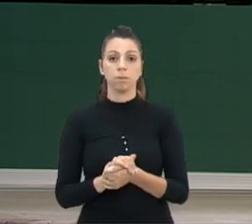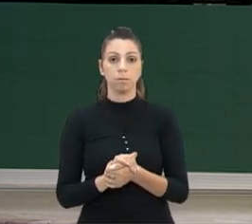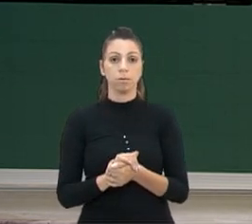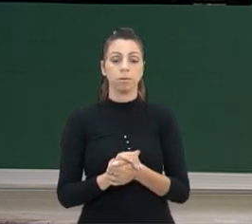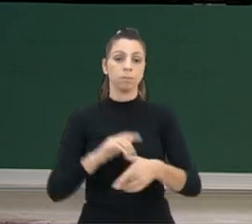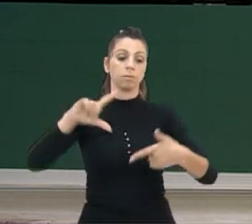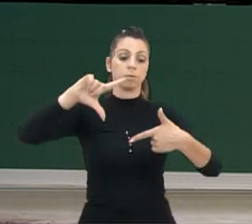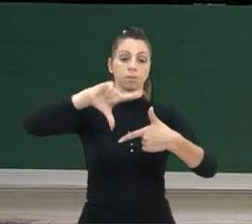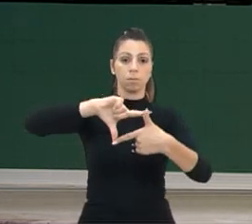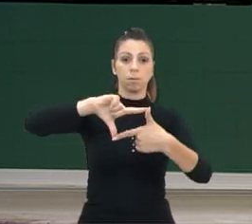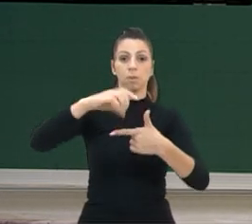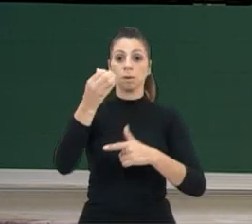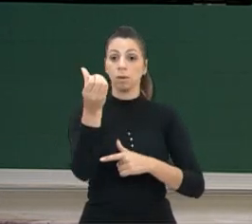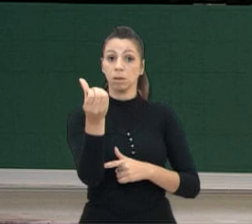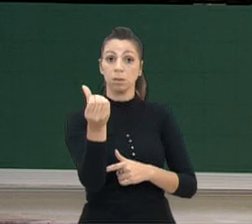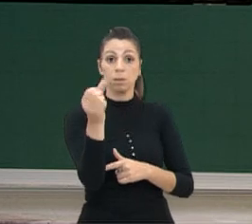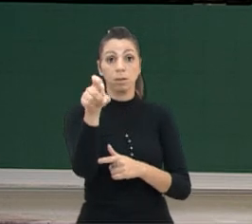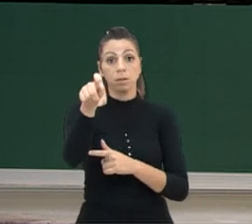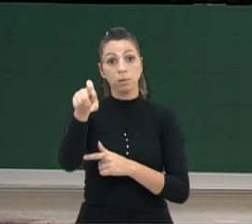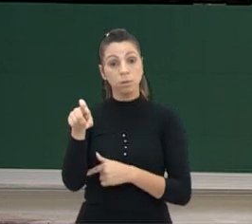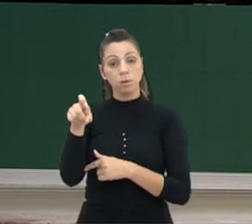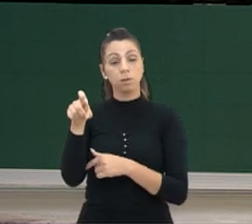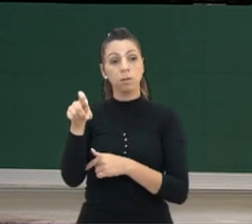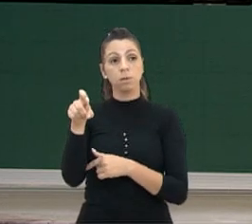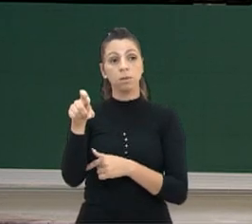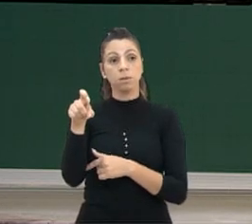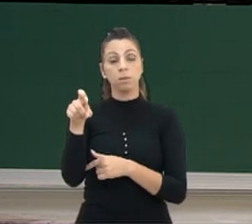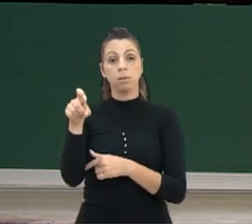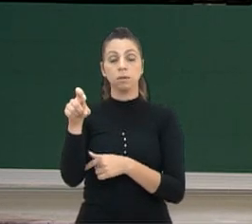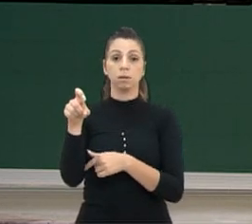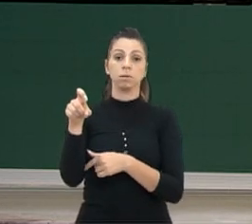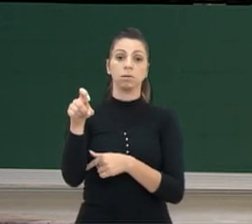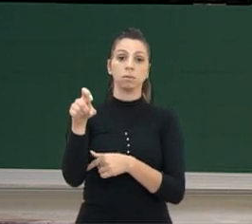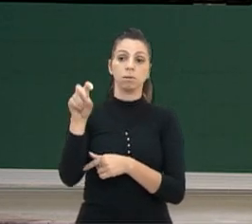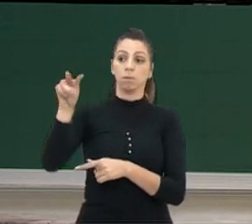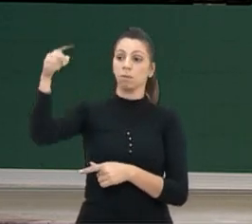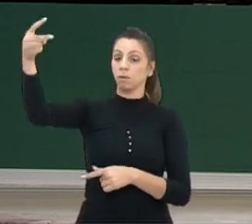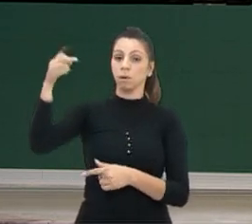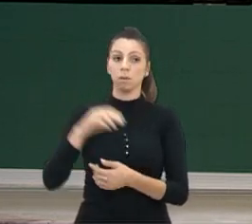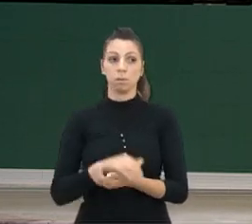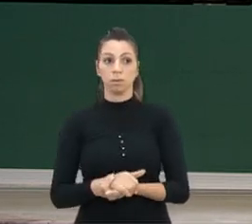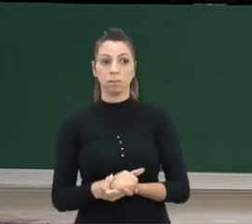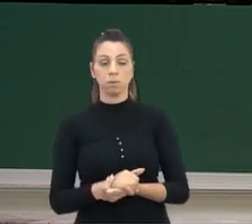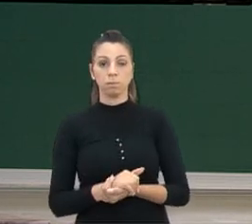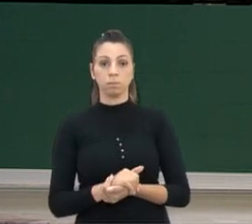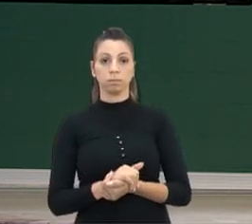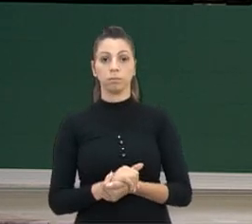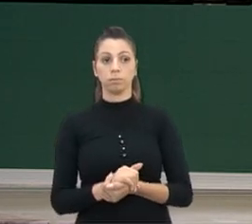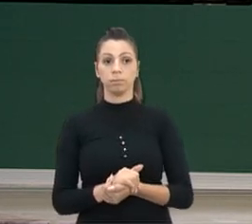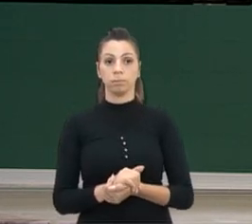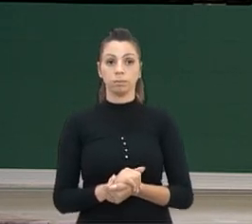retângulo medindo 6x ao quadrado. 2x vezes 3x, 6x ao quadrado.